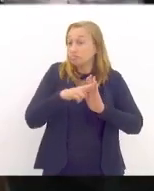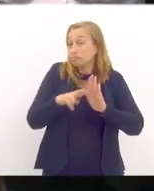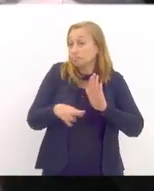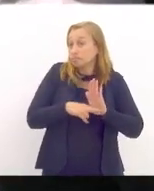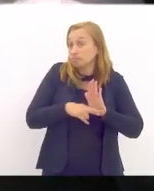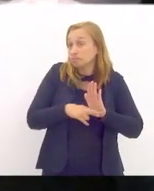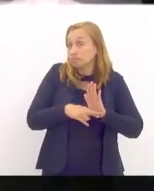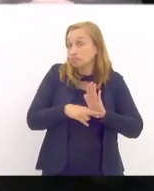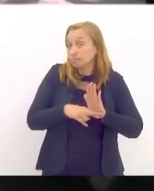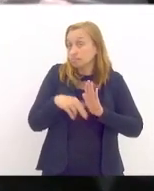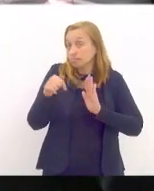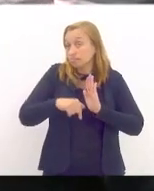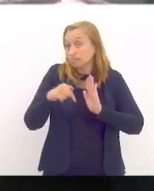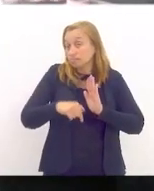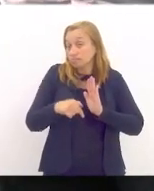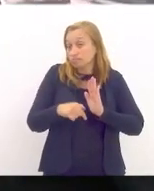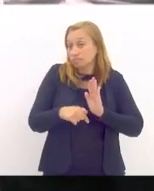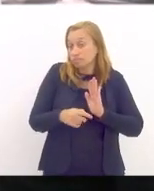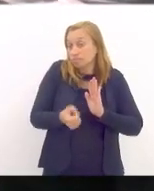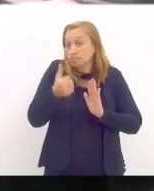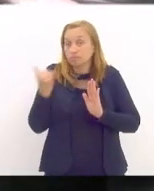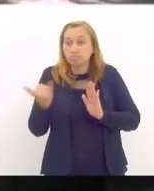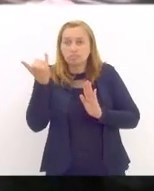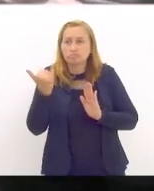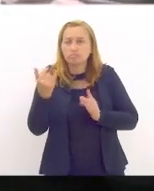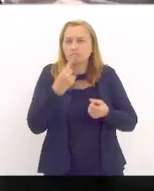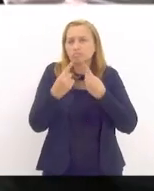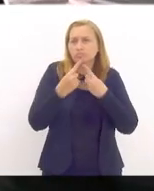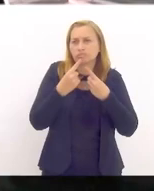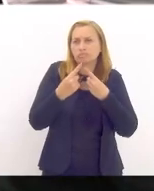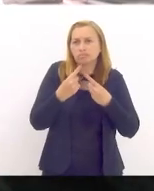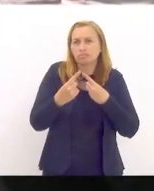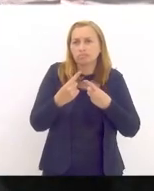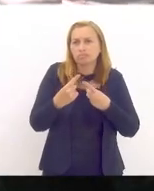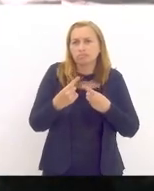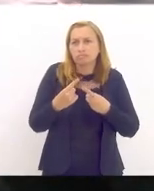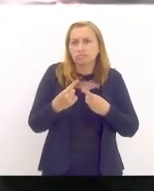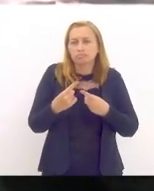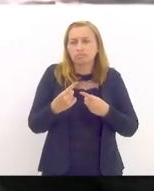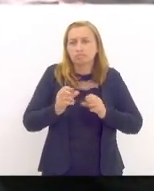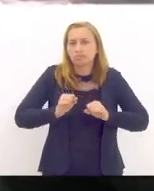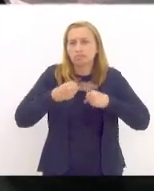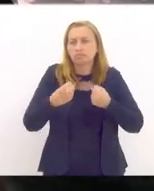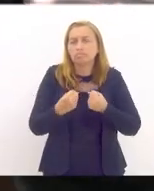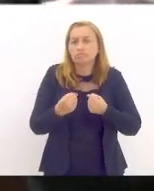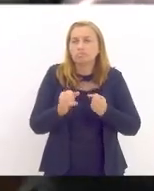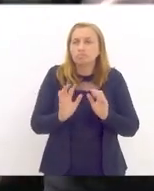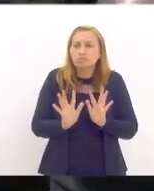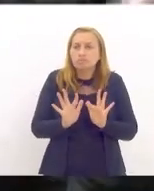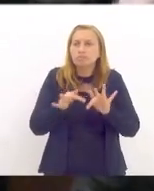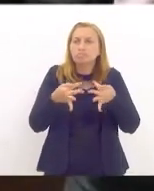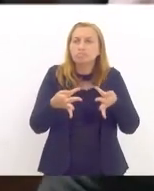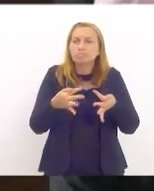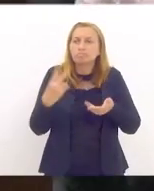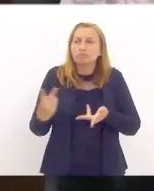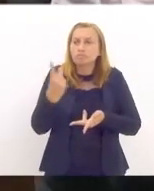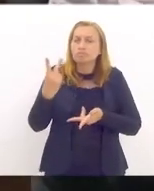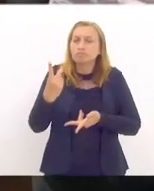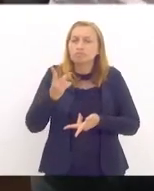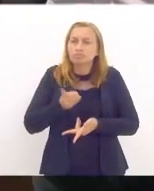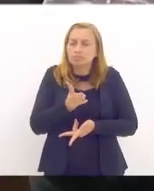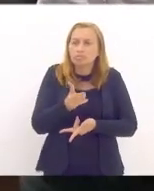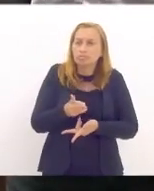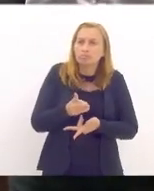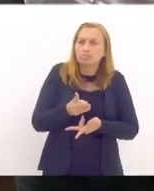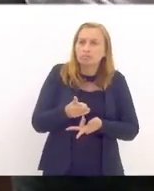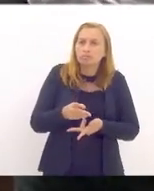e aqui pouco me importa o que está sendo discutido num mérito daqui eu tô defendendo simplesmente que prevaleça sempre aquilo que